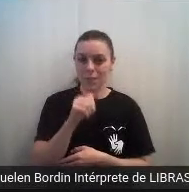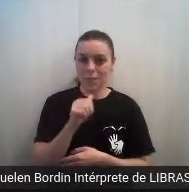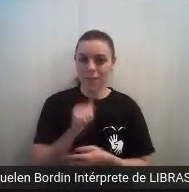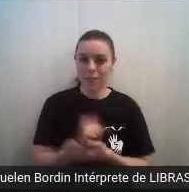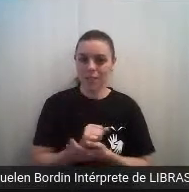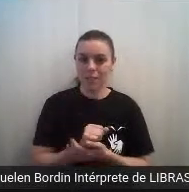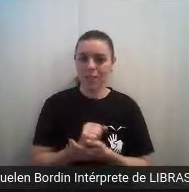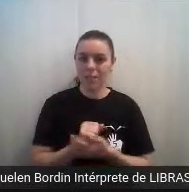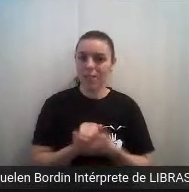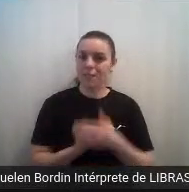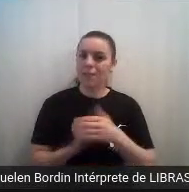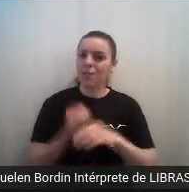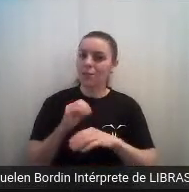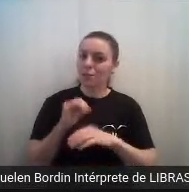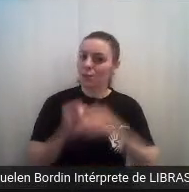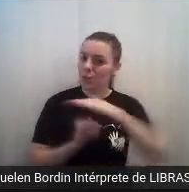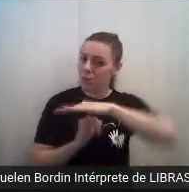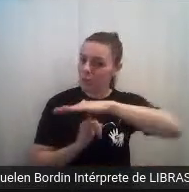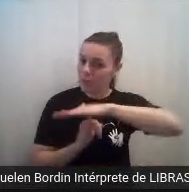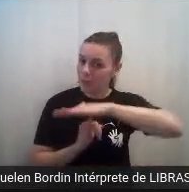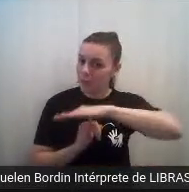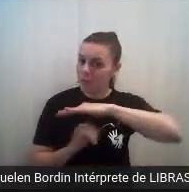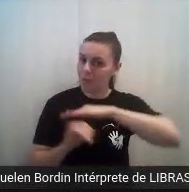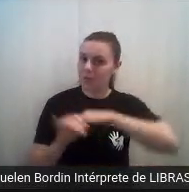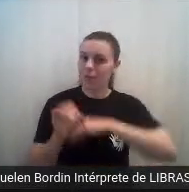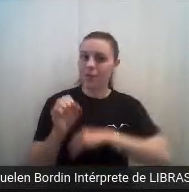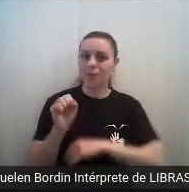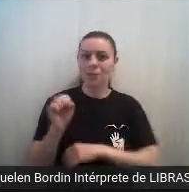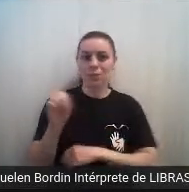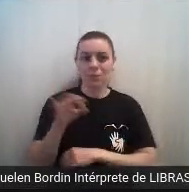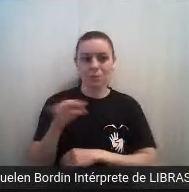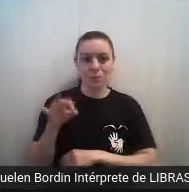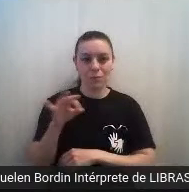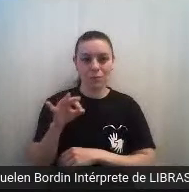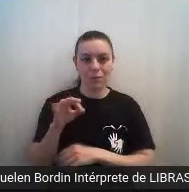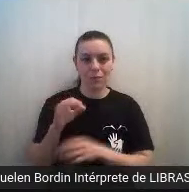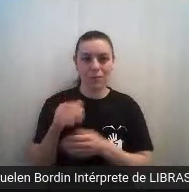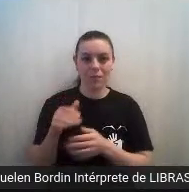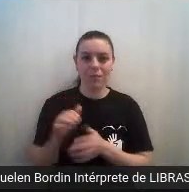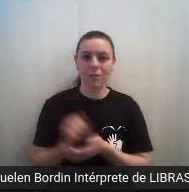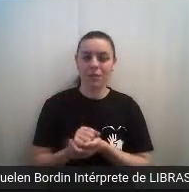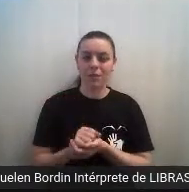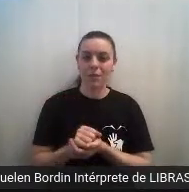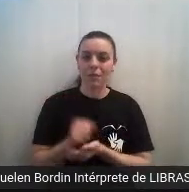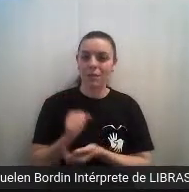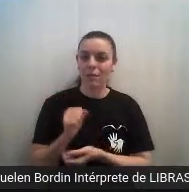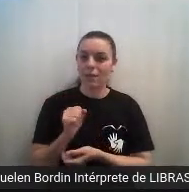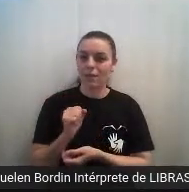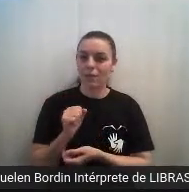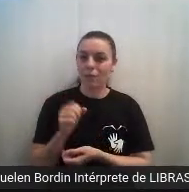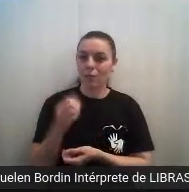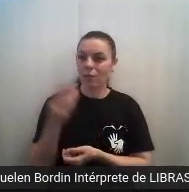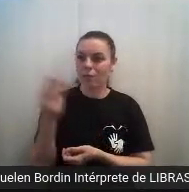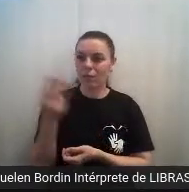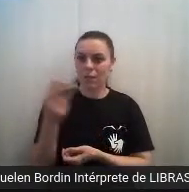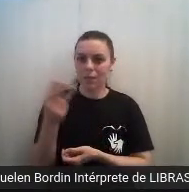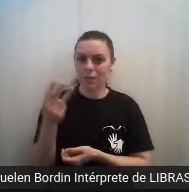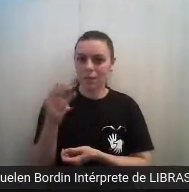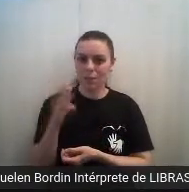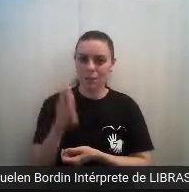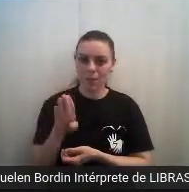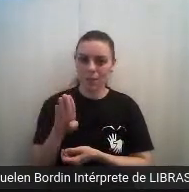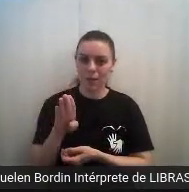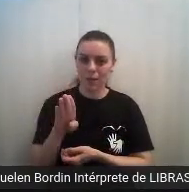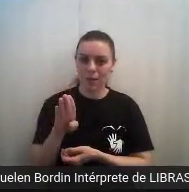né? E que o ano passado ficaram em primeiro lugar no Brasil, na UBMEP, no grupo 3B, por causa dessas